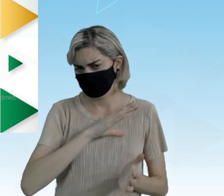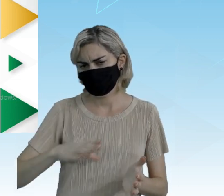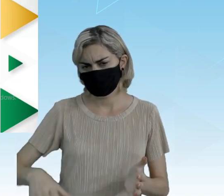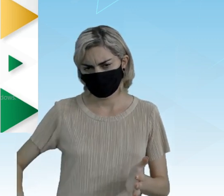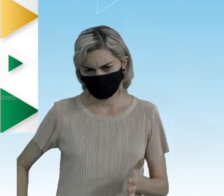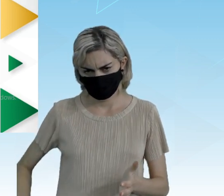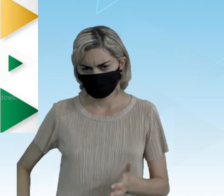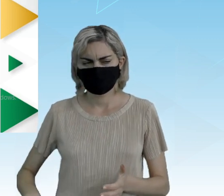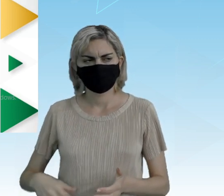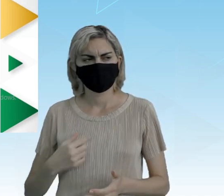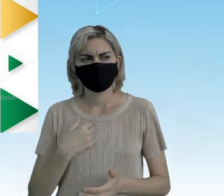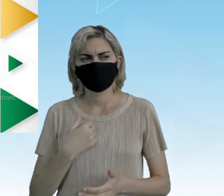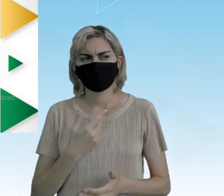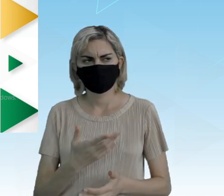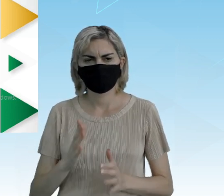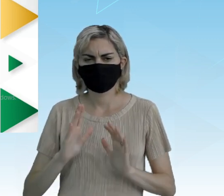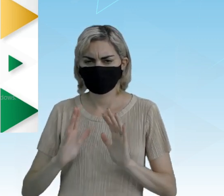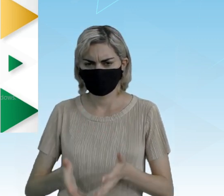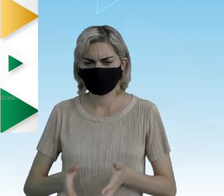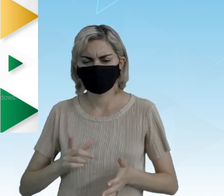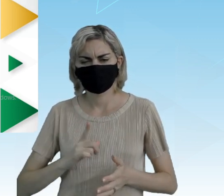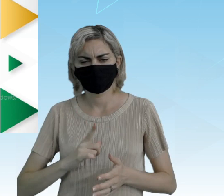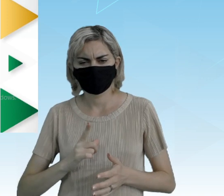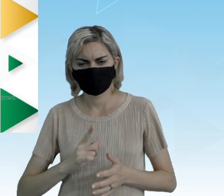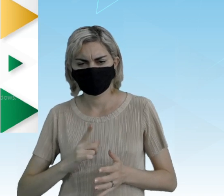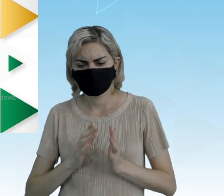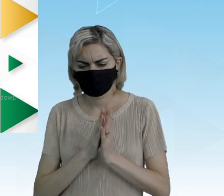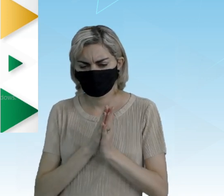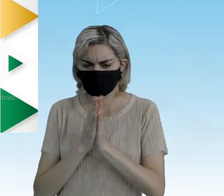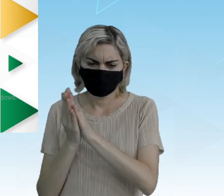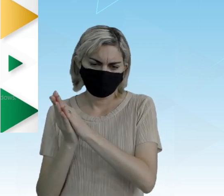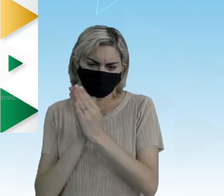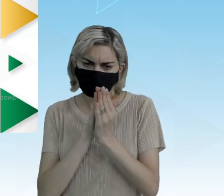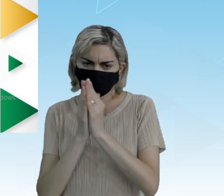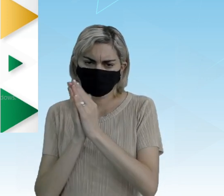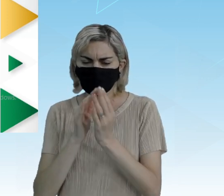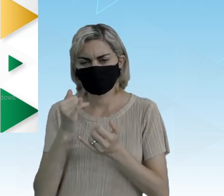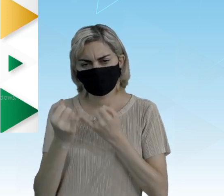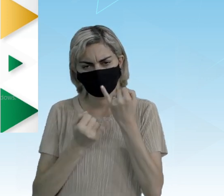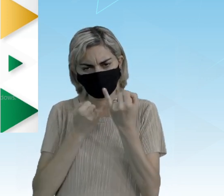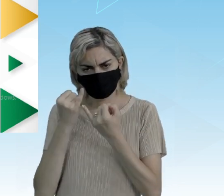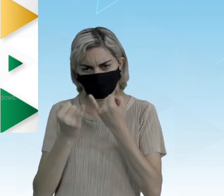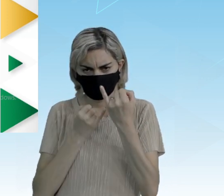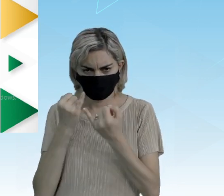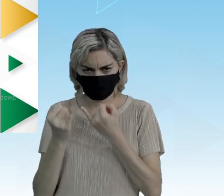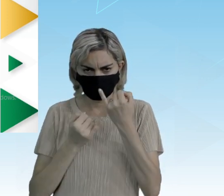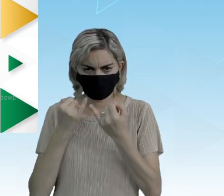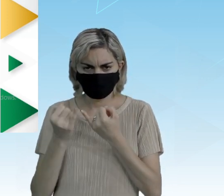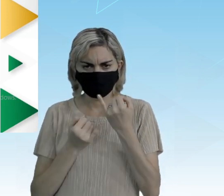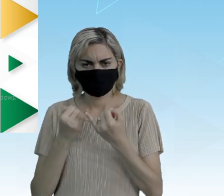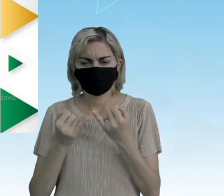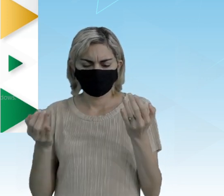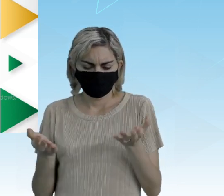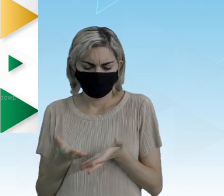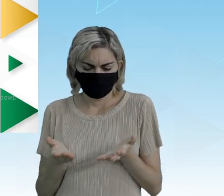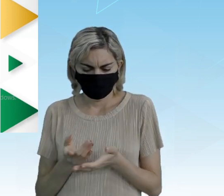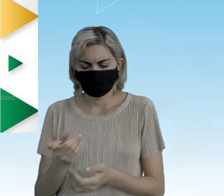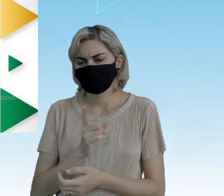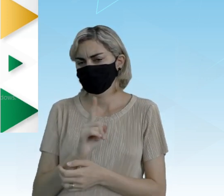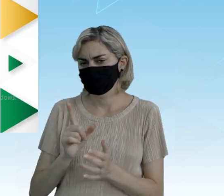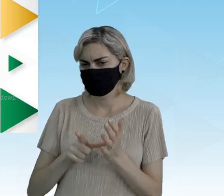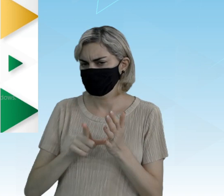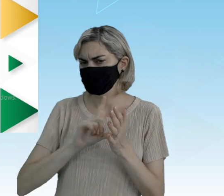tá? Já existiam bonecas, já existiam brinquedos, tá? Hoje em dia não,